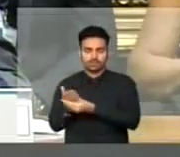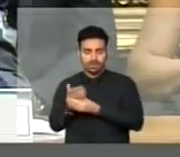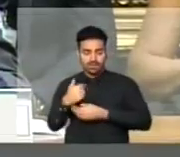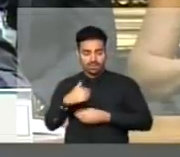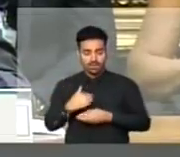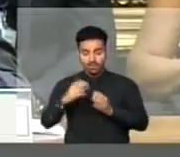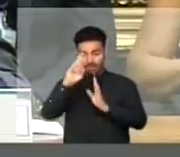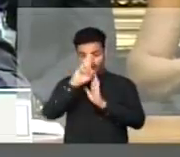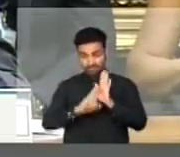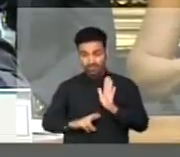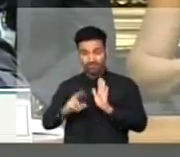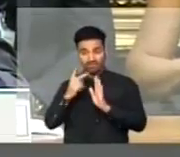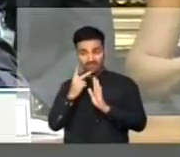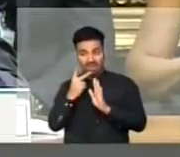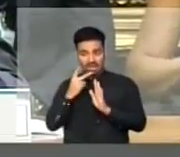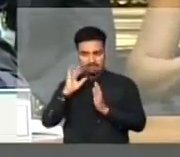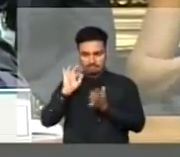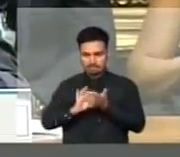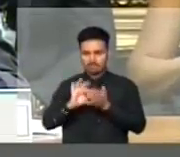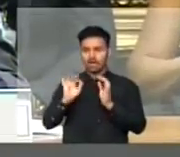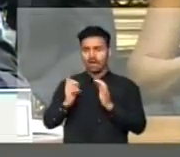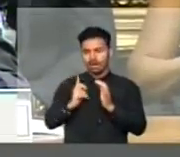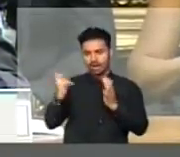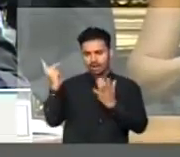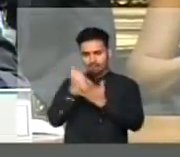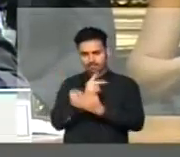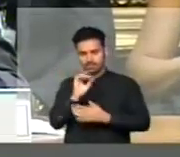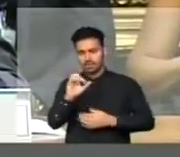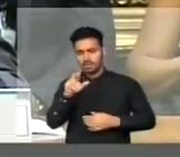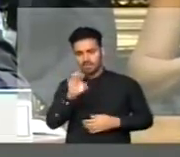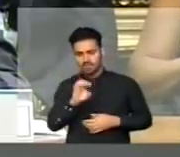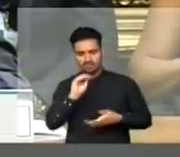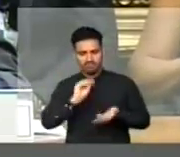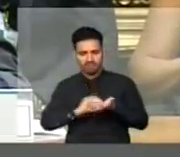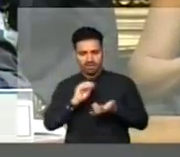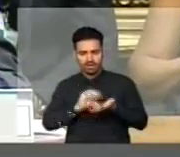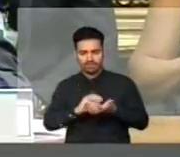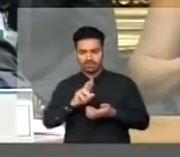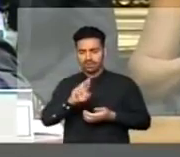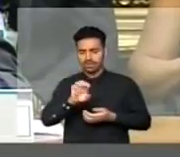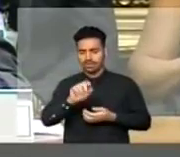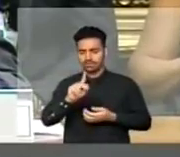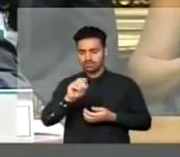afirmasse categoricamente que houve o crime de responsabilidade, aí sim,